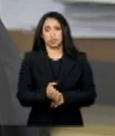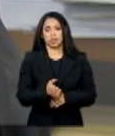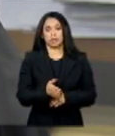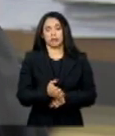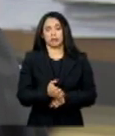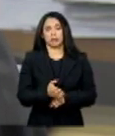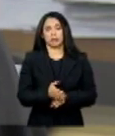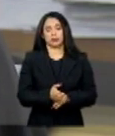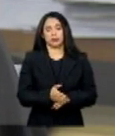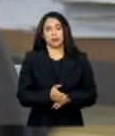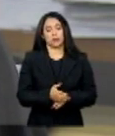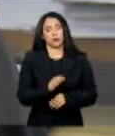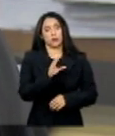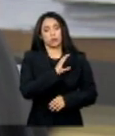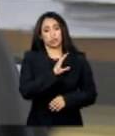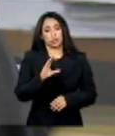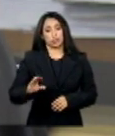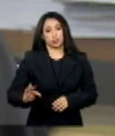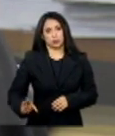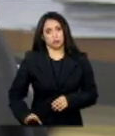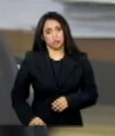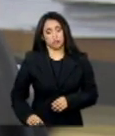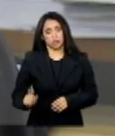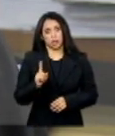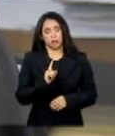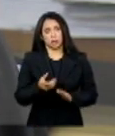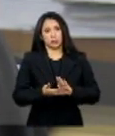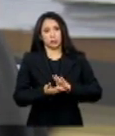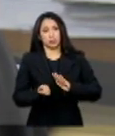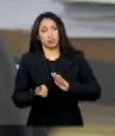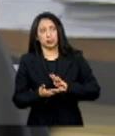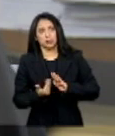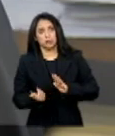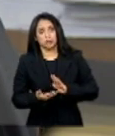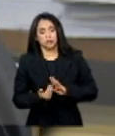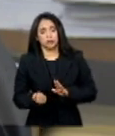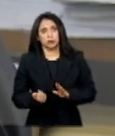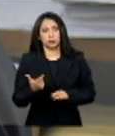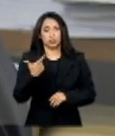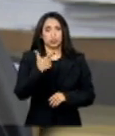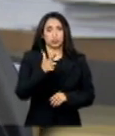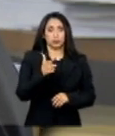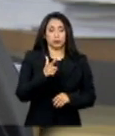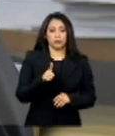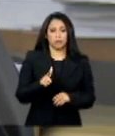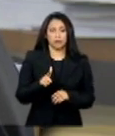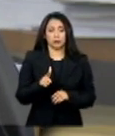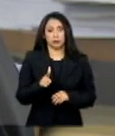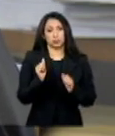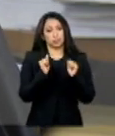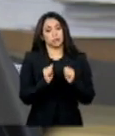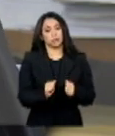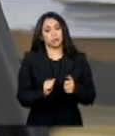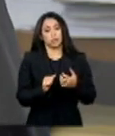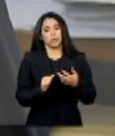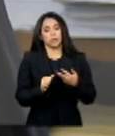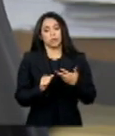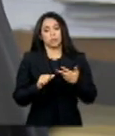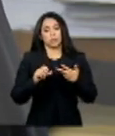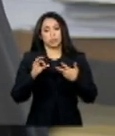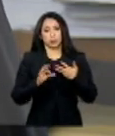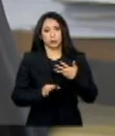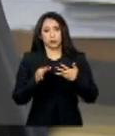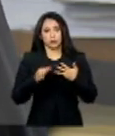que a atuação do conselho tutelar não exclui a apreciação de eventuais demandas ou livres pelo poder judiciário inexistindo portanto